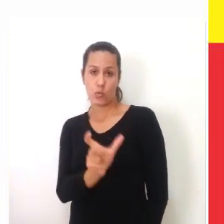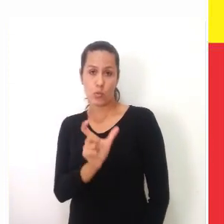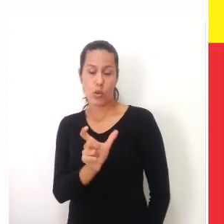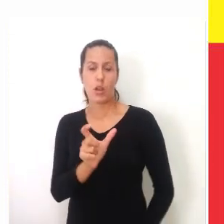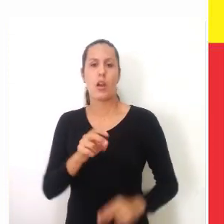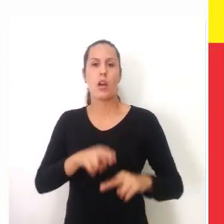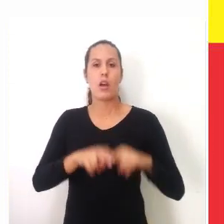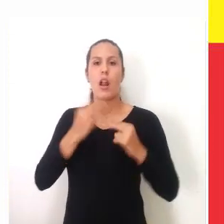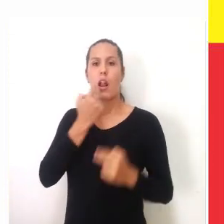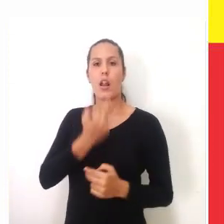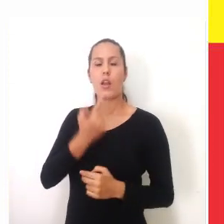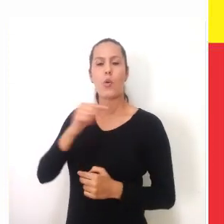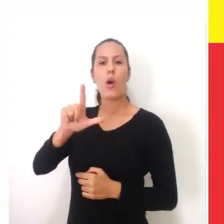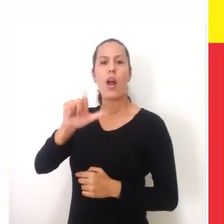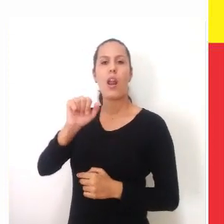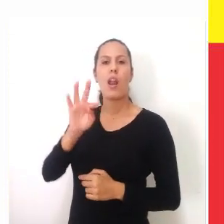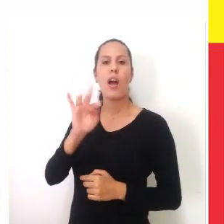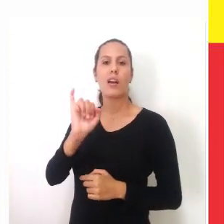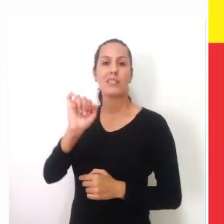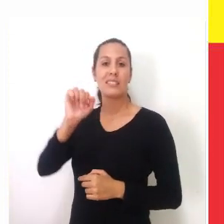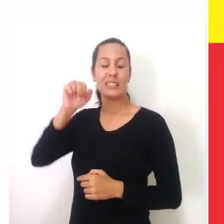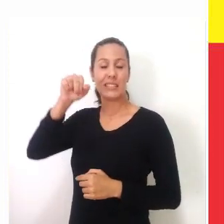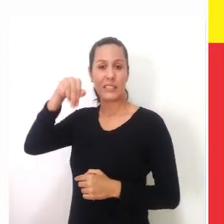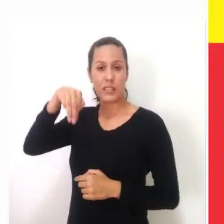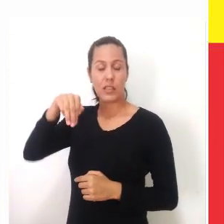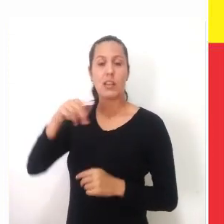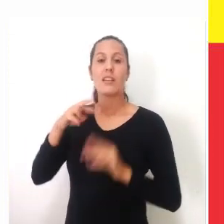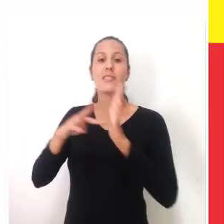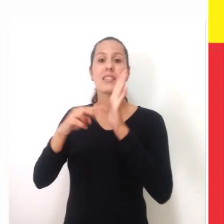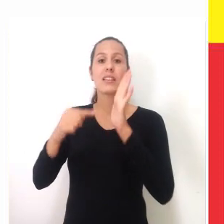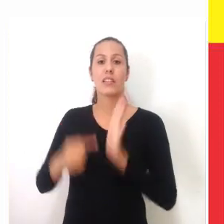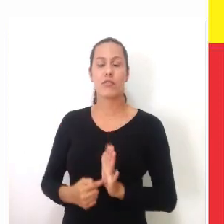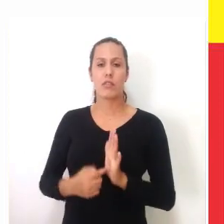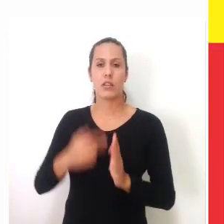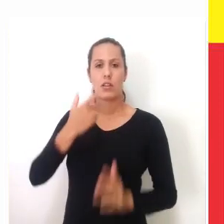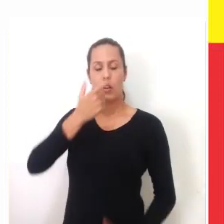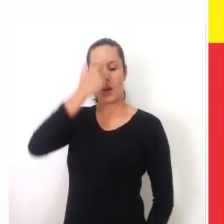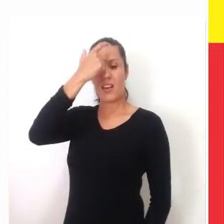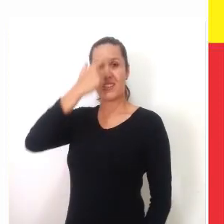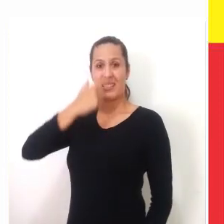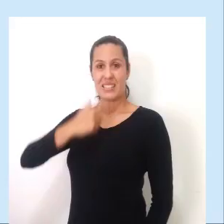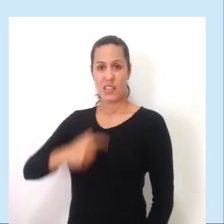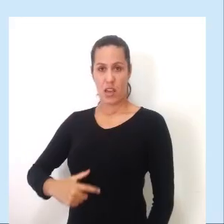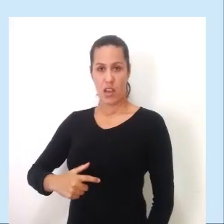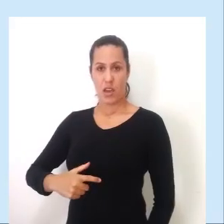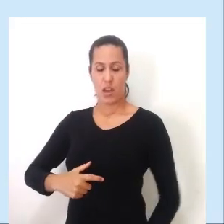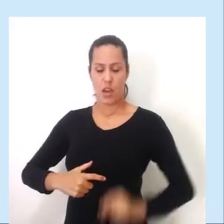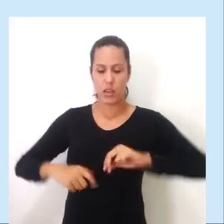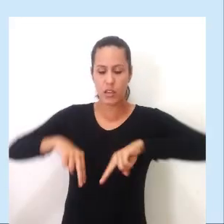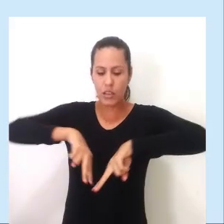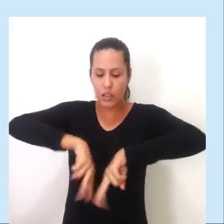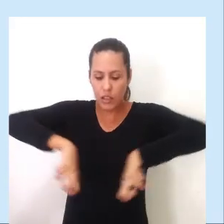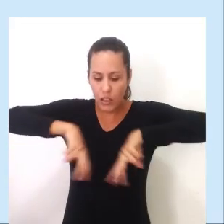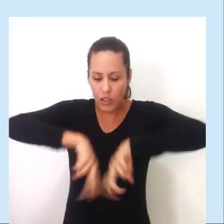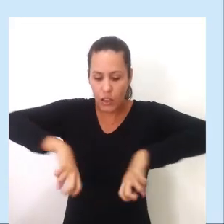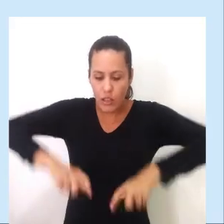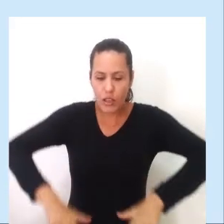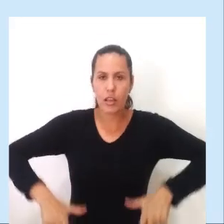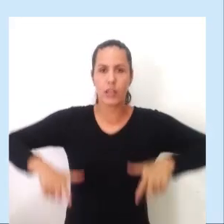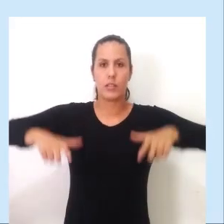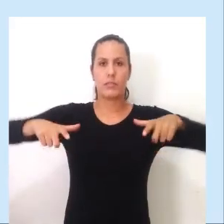latim fossilis, que significa ser desenterrado. Então, o